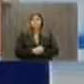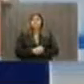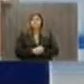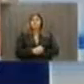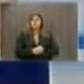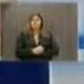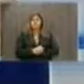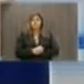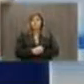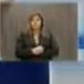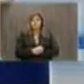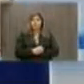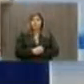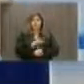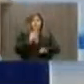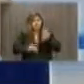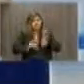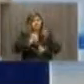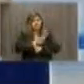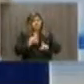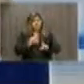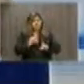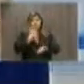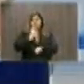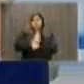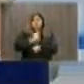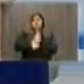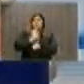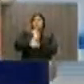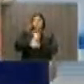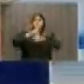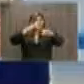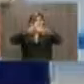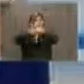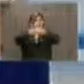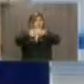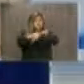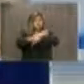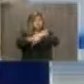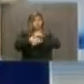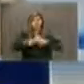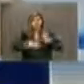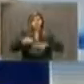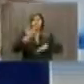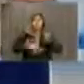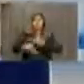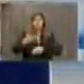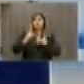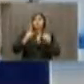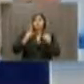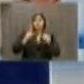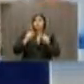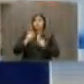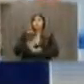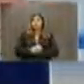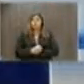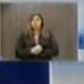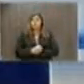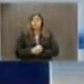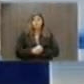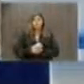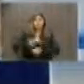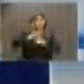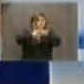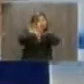desigualdade dos estados e dos municípios face à distribuição das receitas geradas no próprio município e no